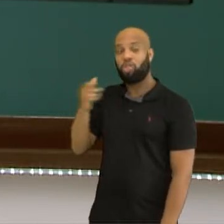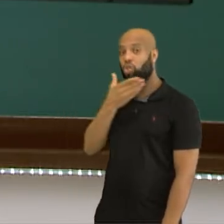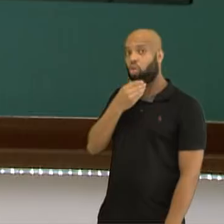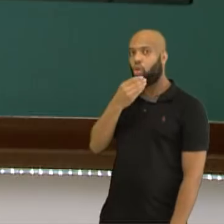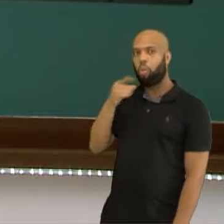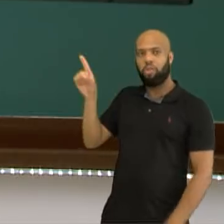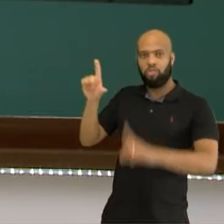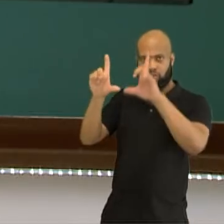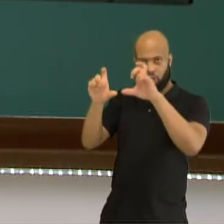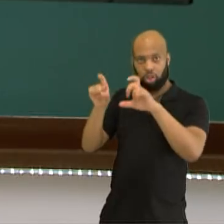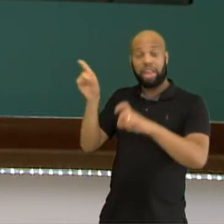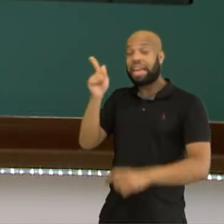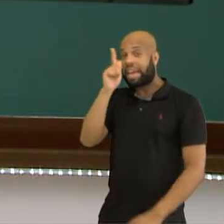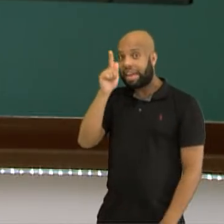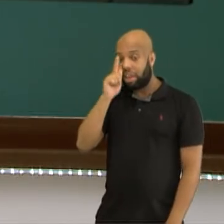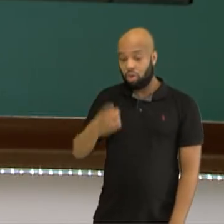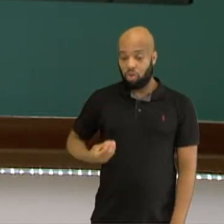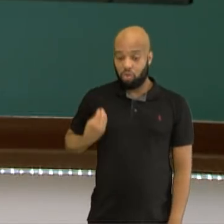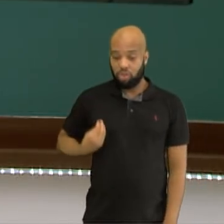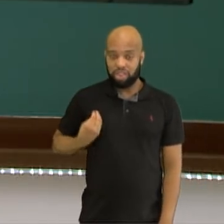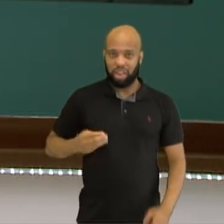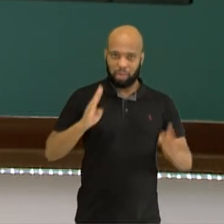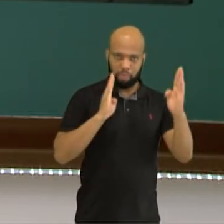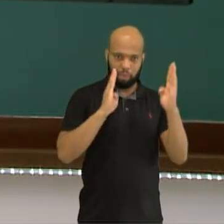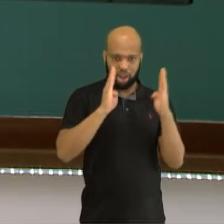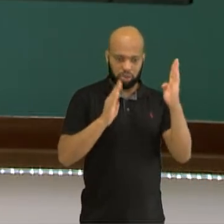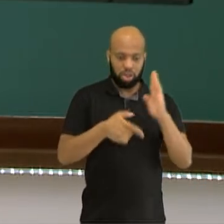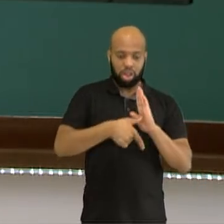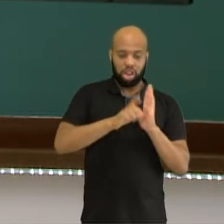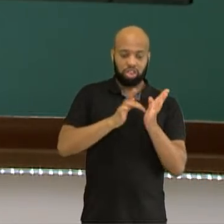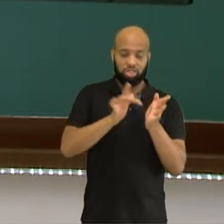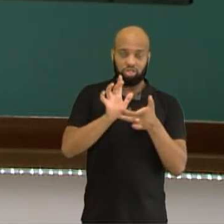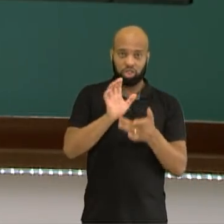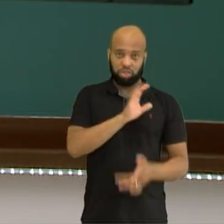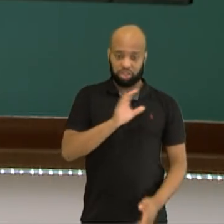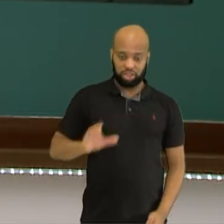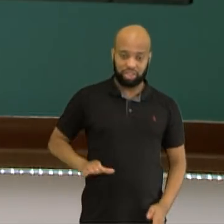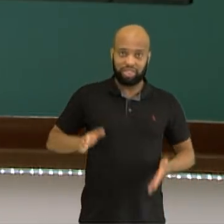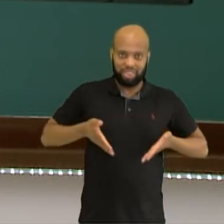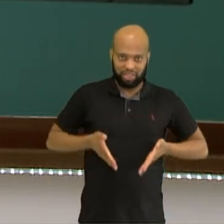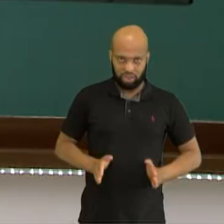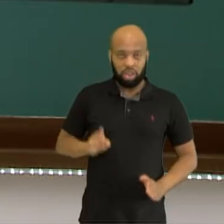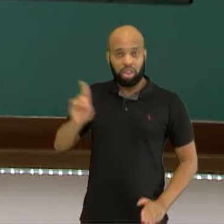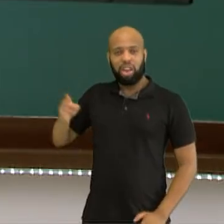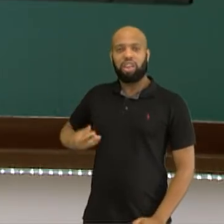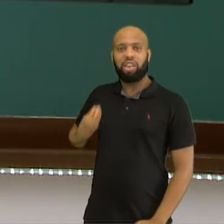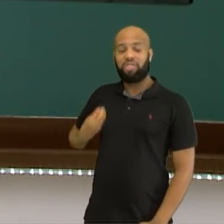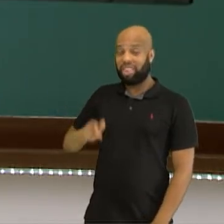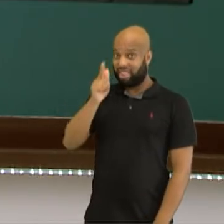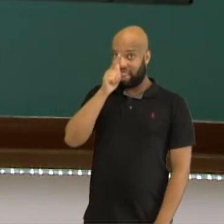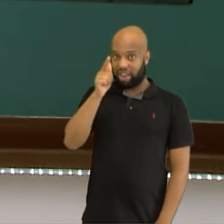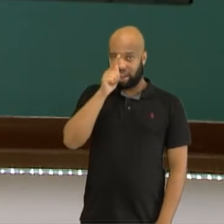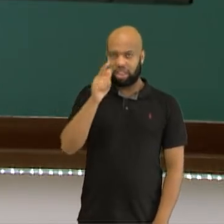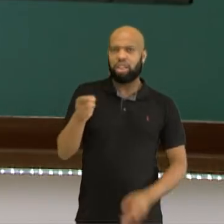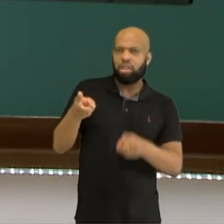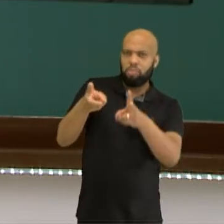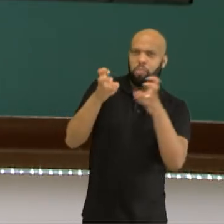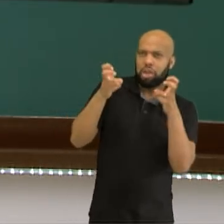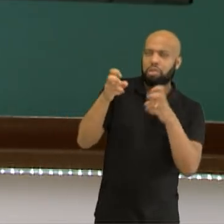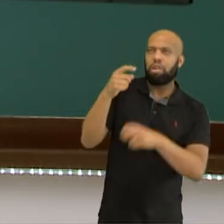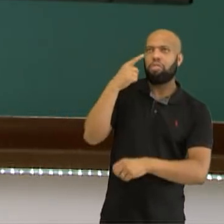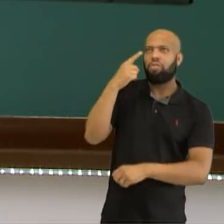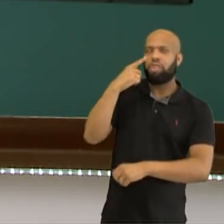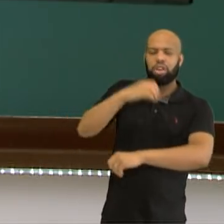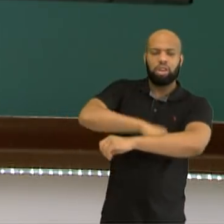se comunicava com outros pesquisadores da época. Ele vivendo na Grécia, ele percebeu que um dia do ano o Sol